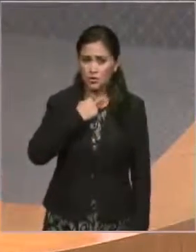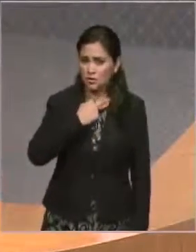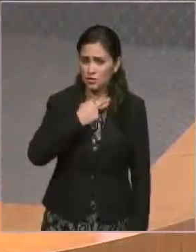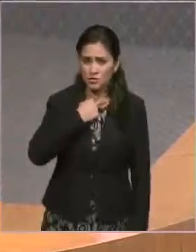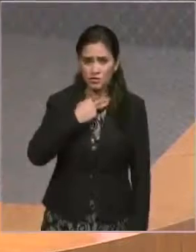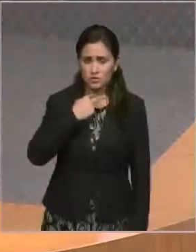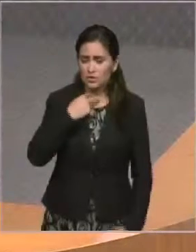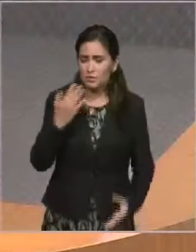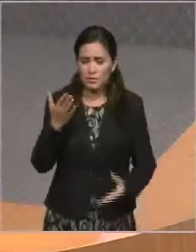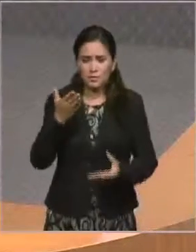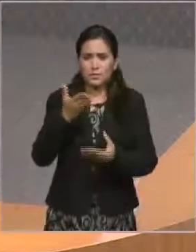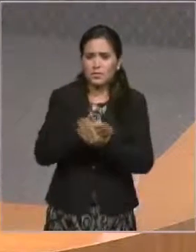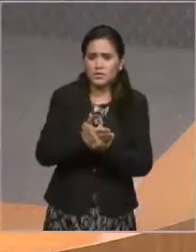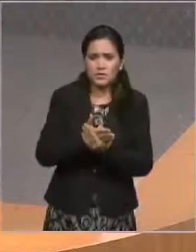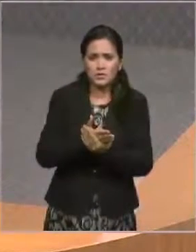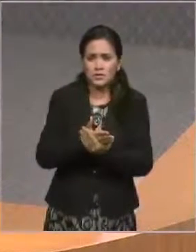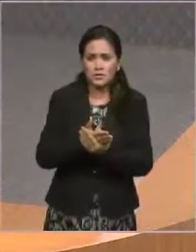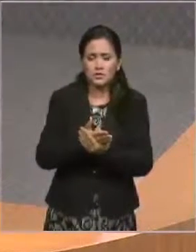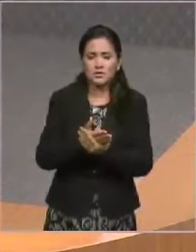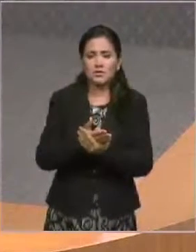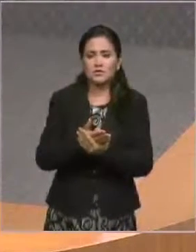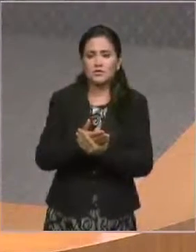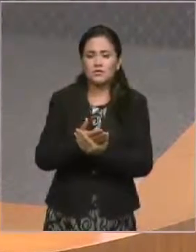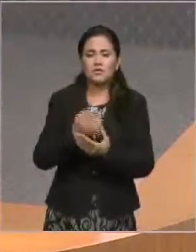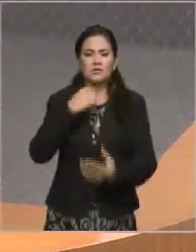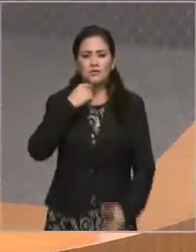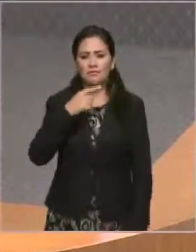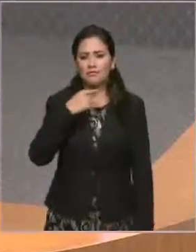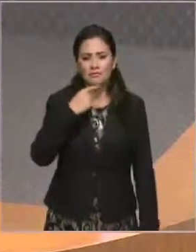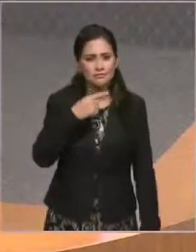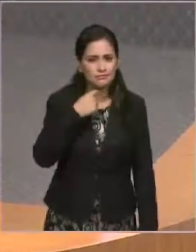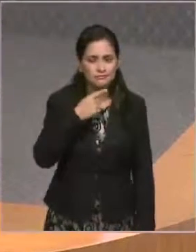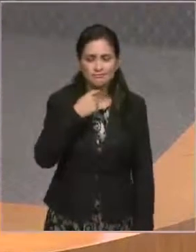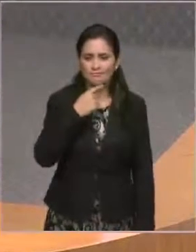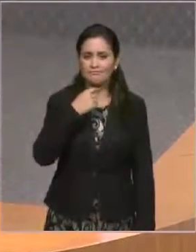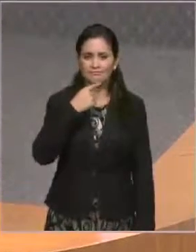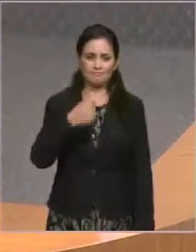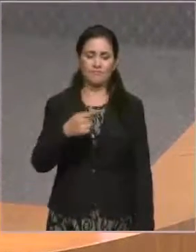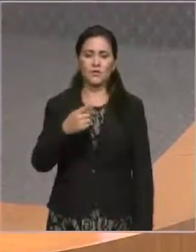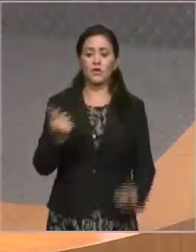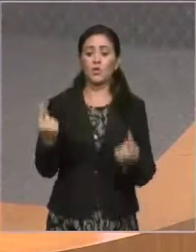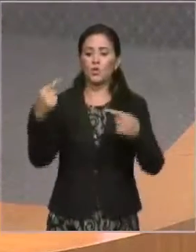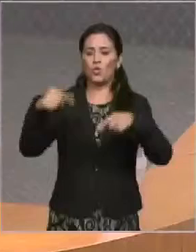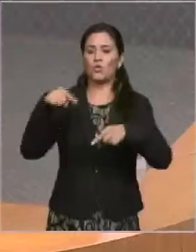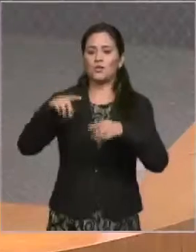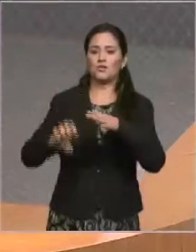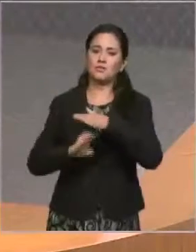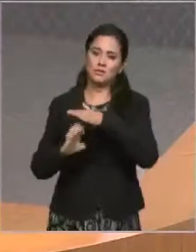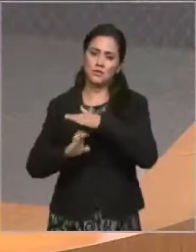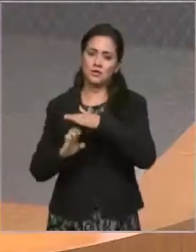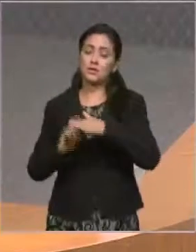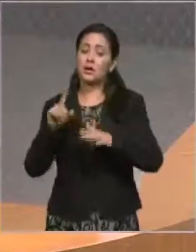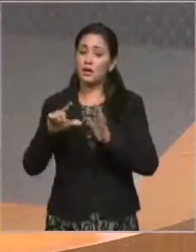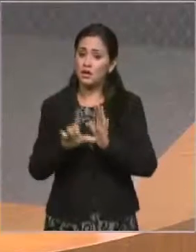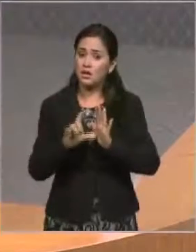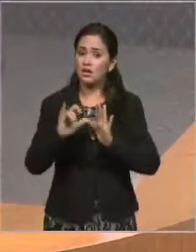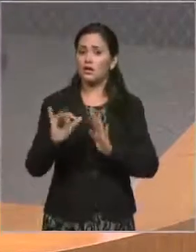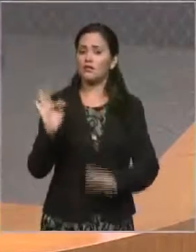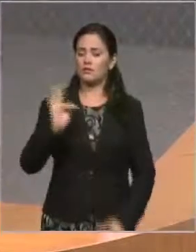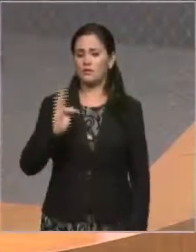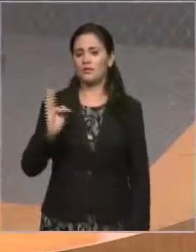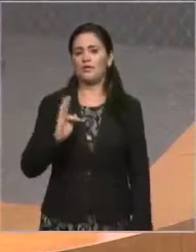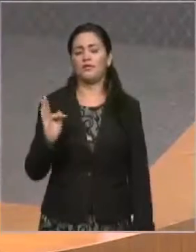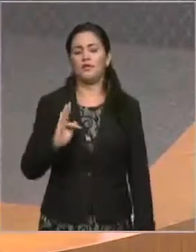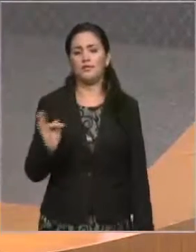de chamamento, porque a responsável por esse edital é quem a lei coloca, a Lei Federal de